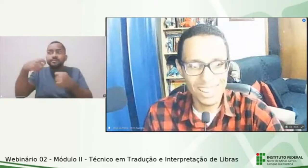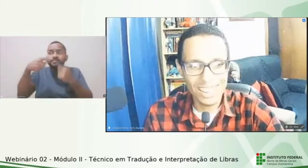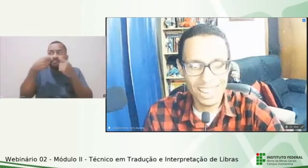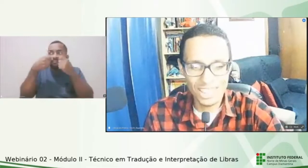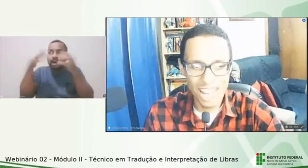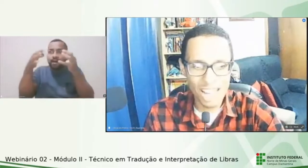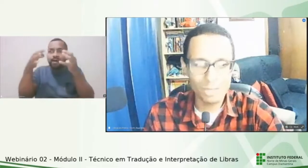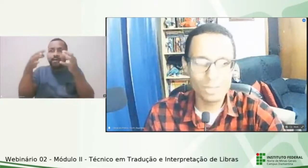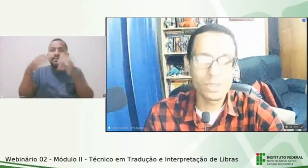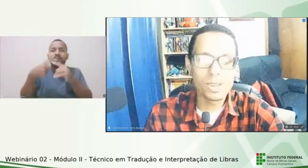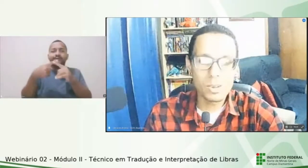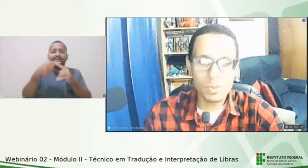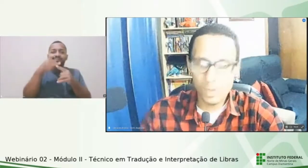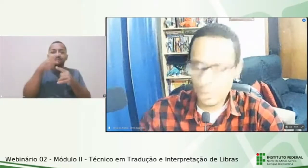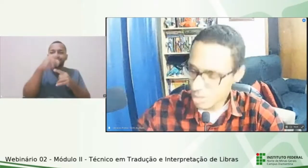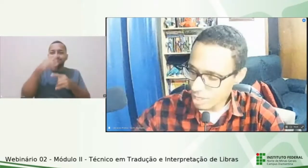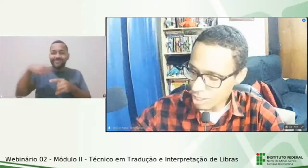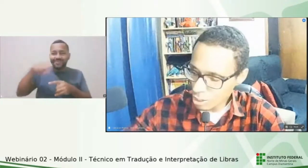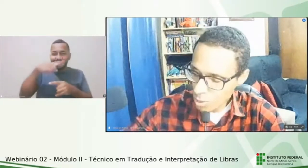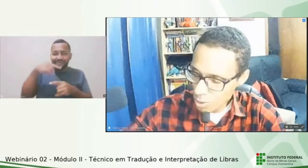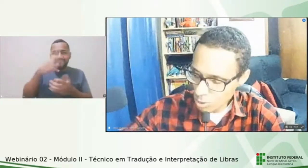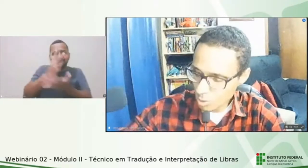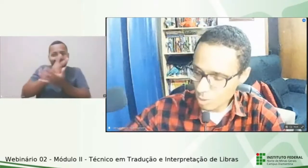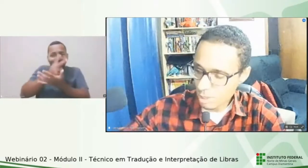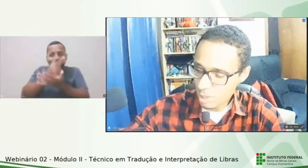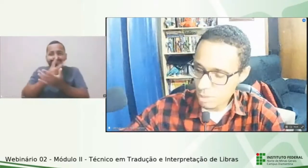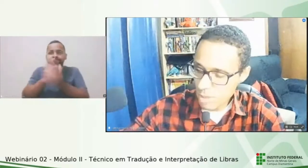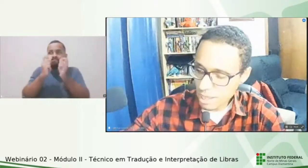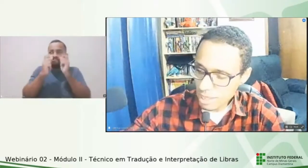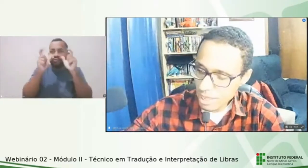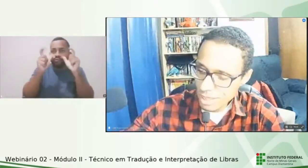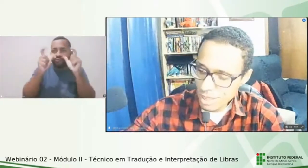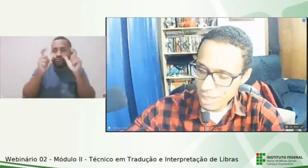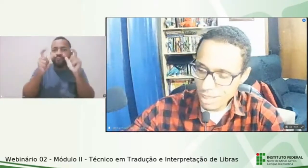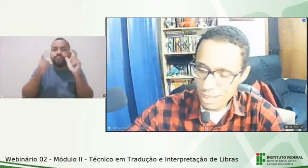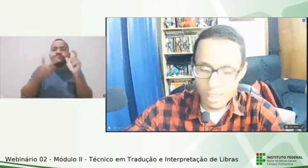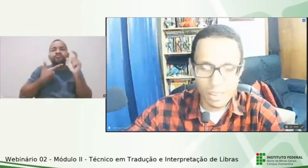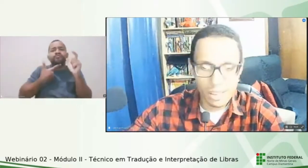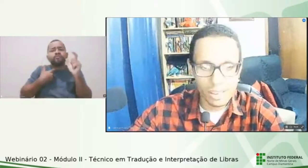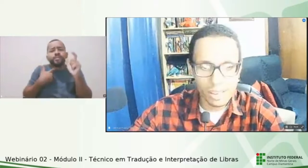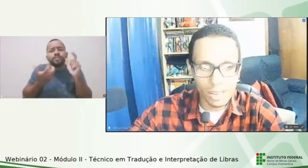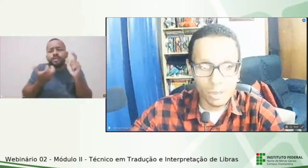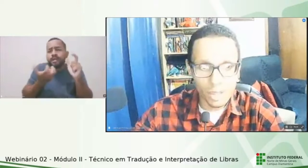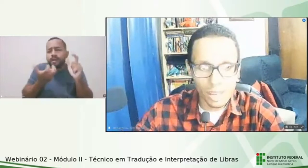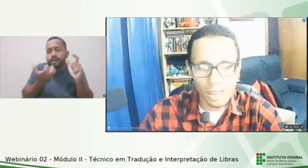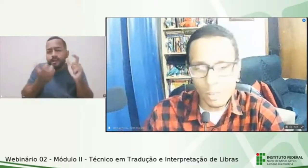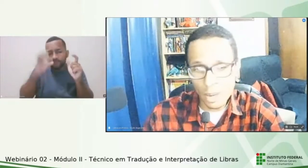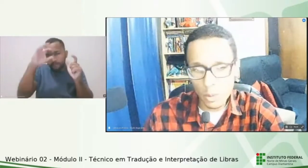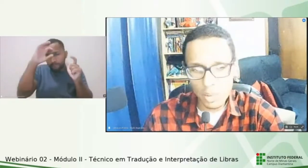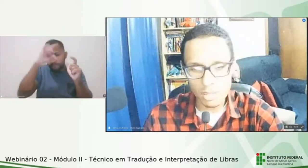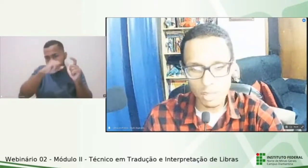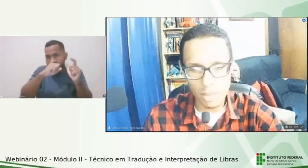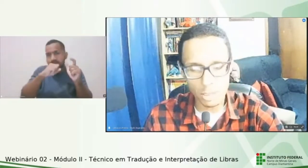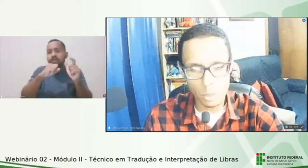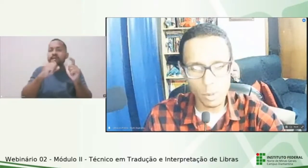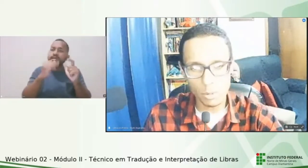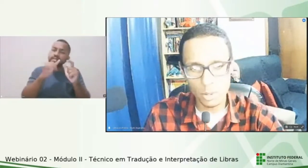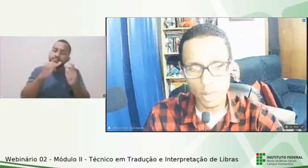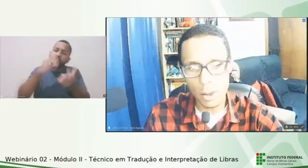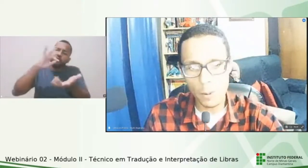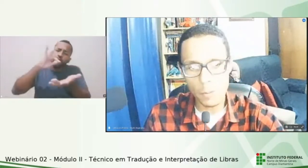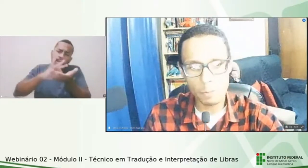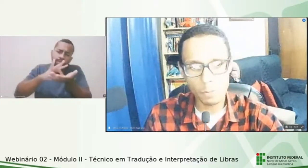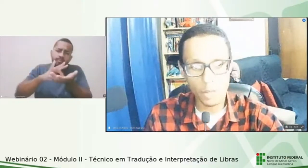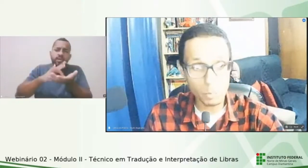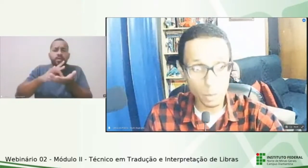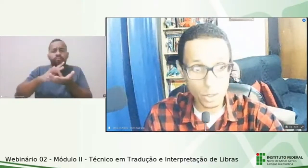né, engajado, desejoso para que eu tenha ali um reconhecimento